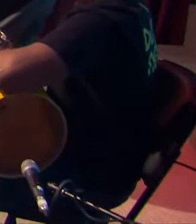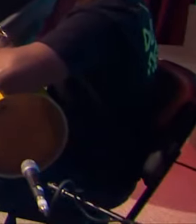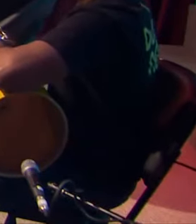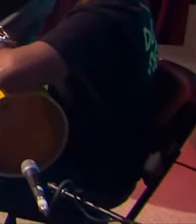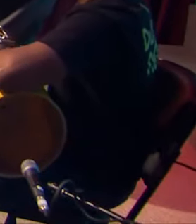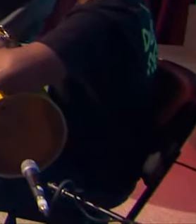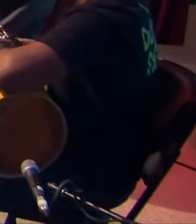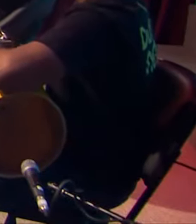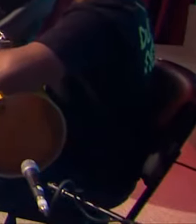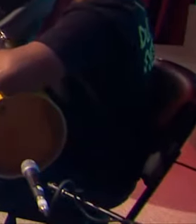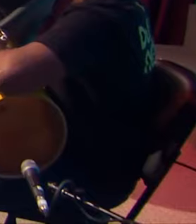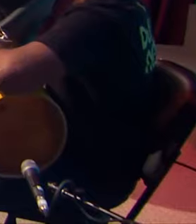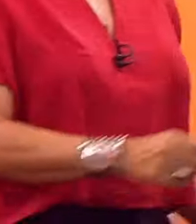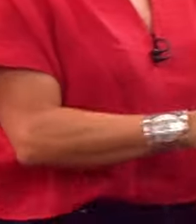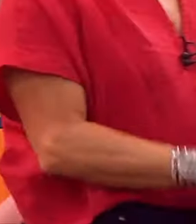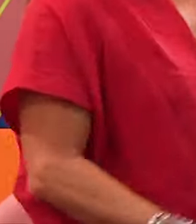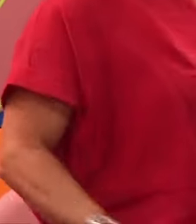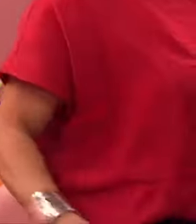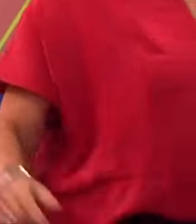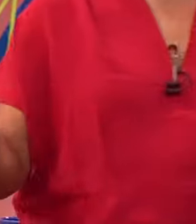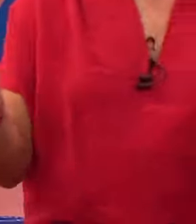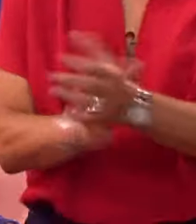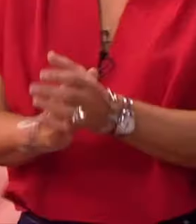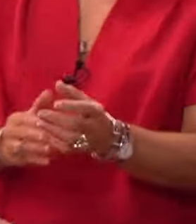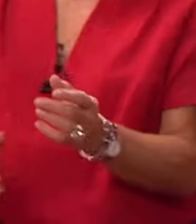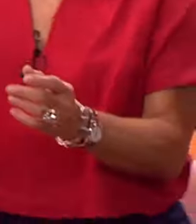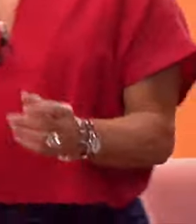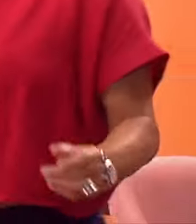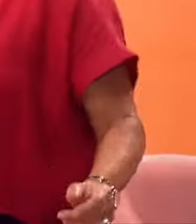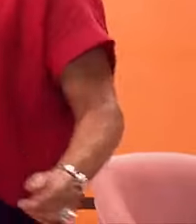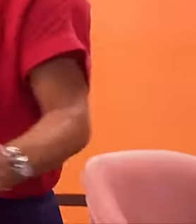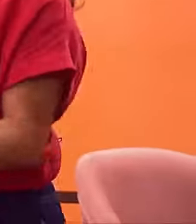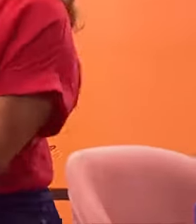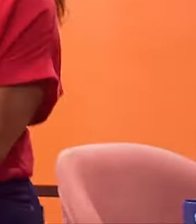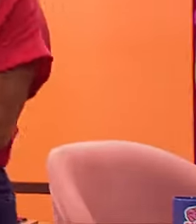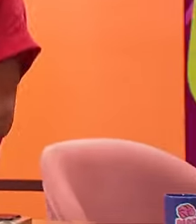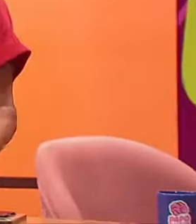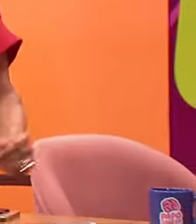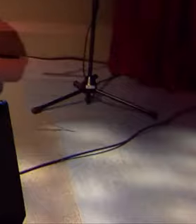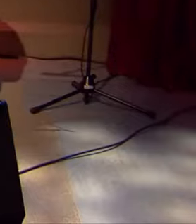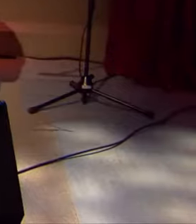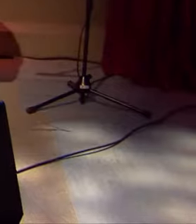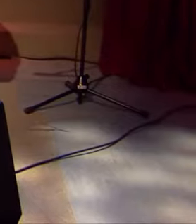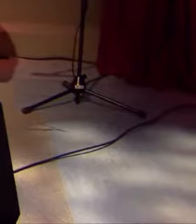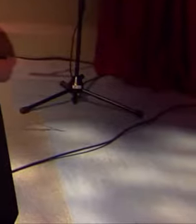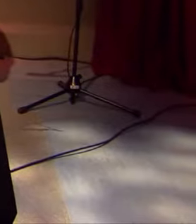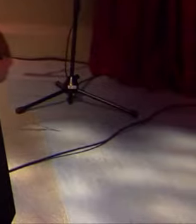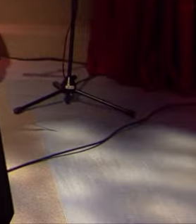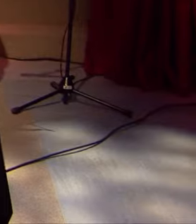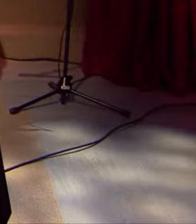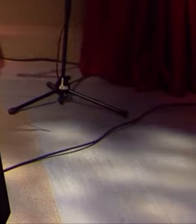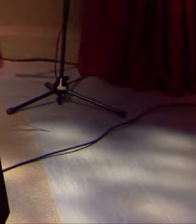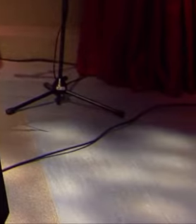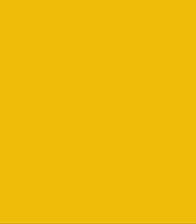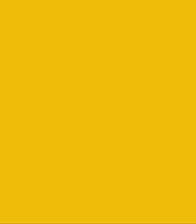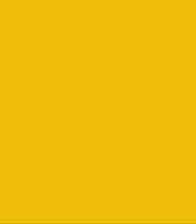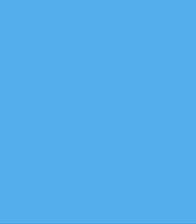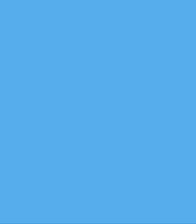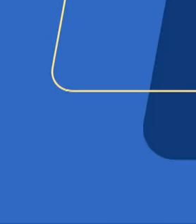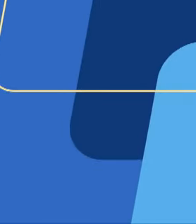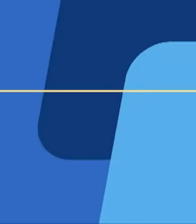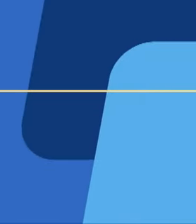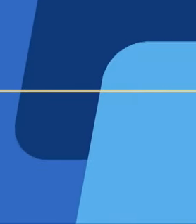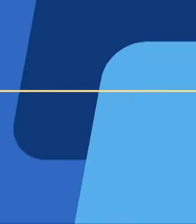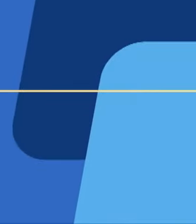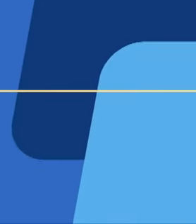Beleza, hein, comadre? Vamos que vamos! Catuca as quais, quais, quais, quais, quais, quais, quais, quais.